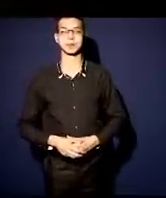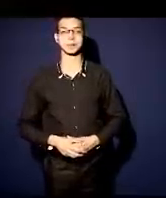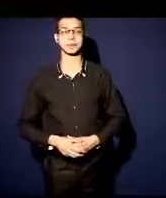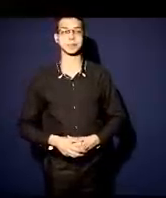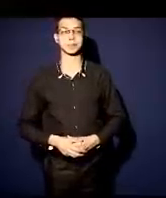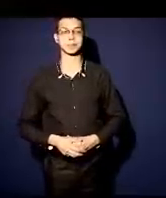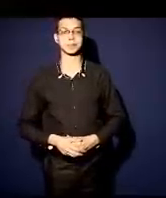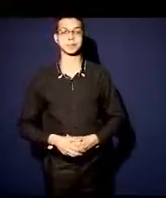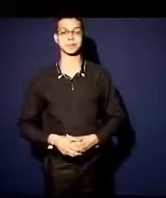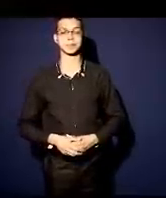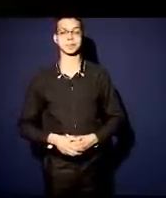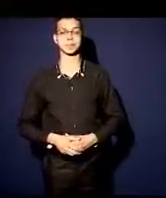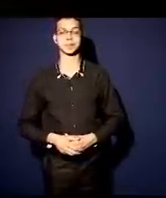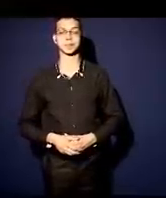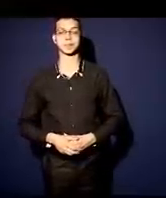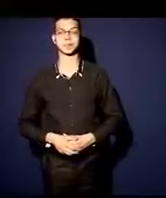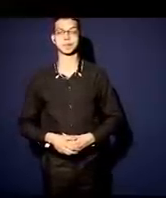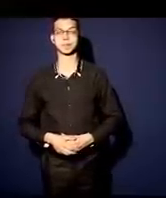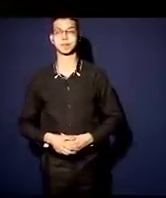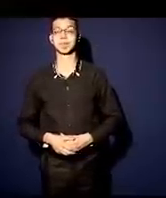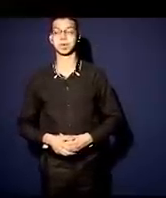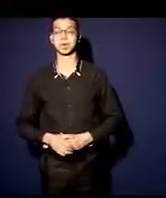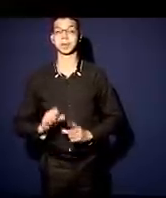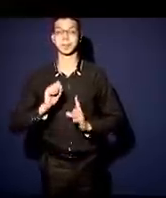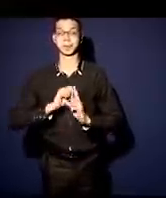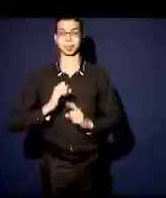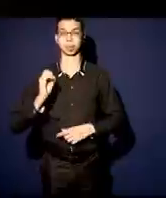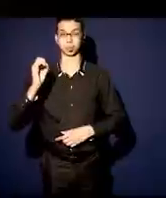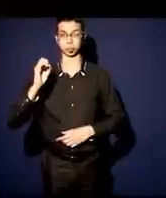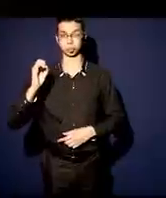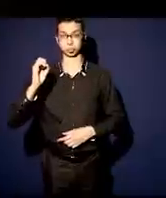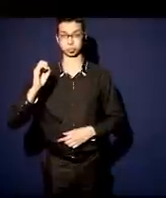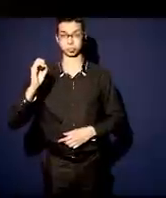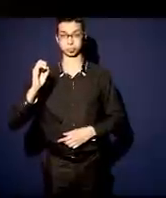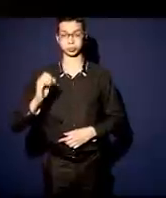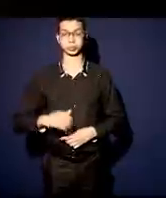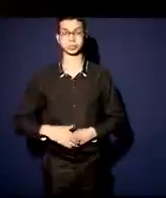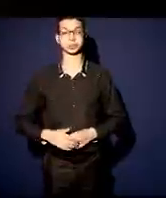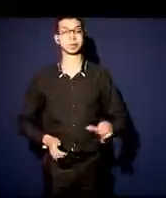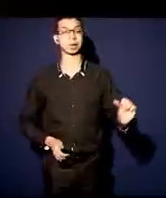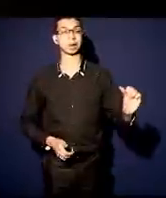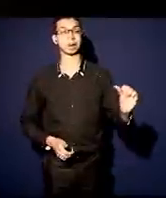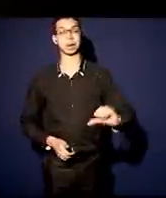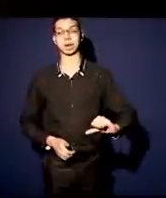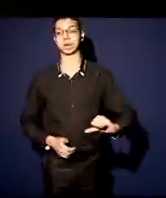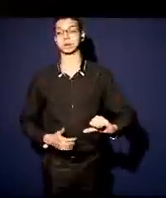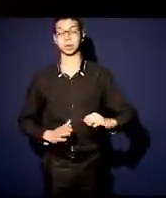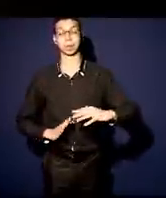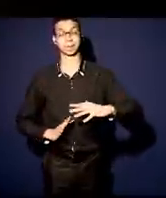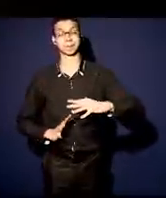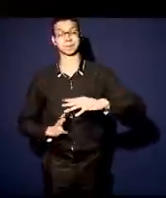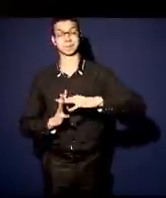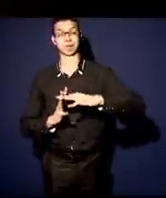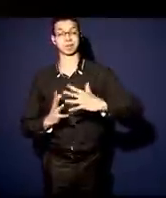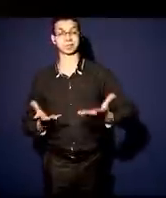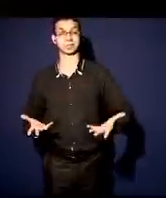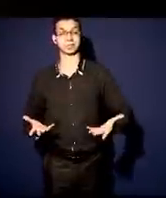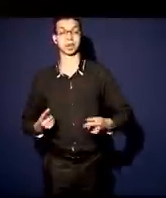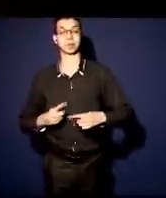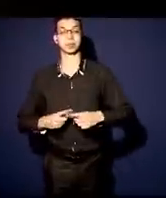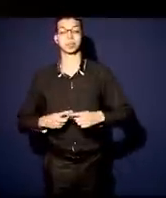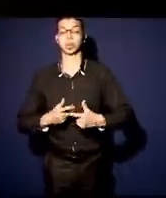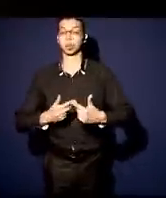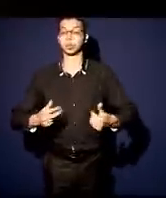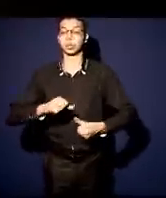shortearam muito também. Em outubro foi o pico do pessimismo, porque as coisas mudaram assim muito rapidamente